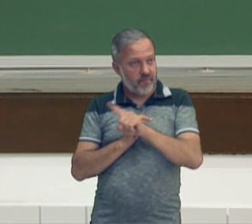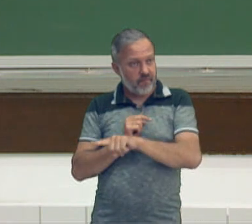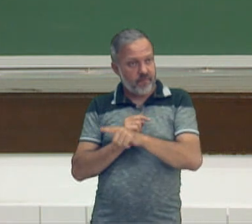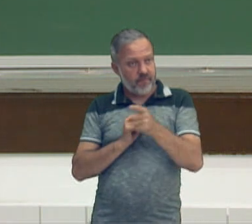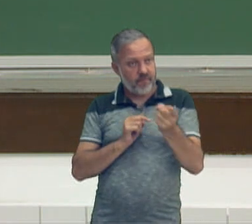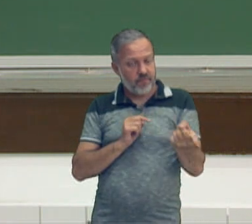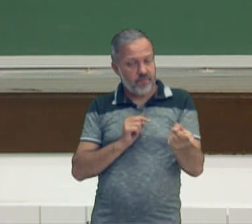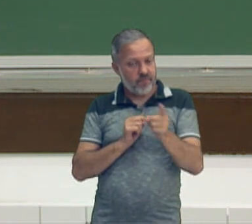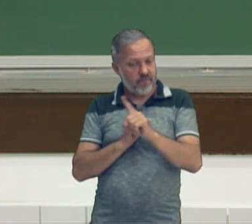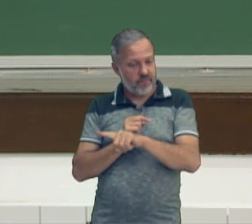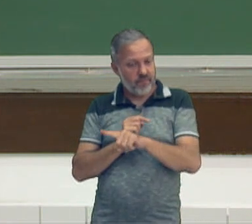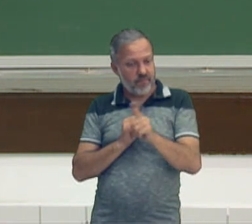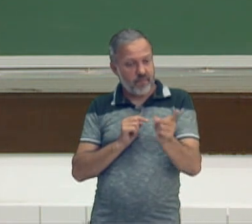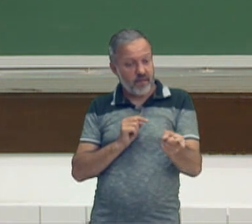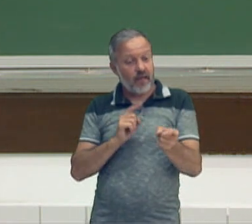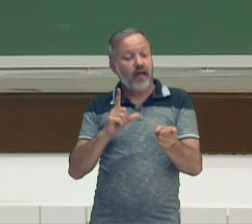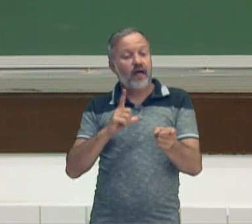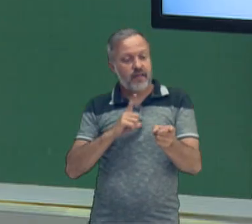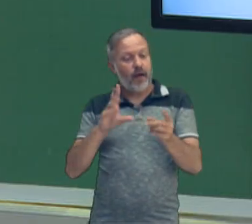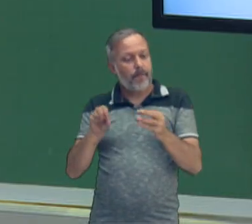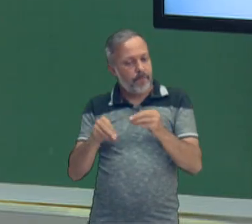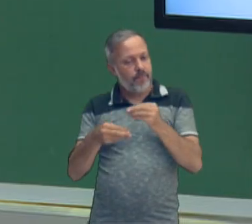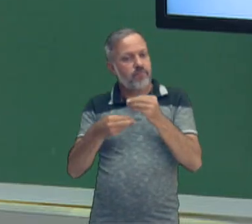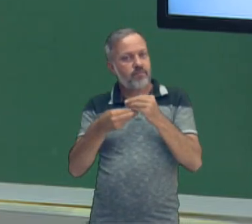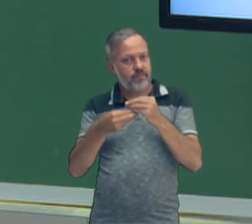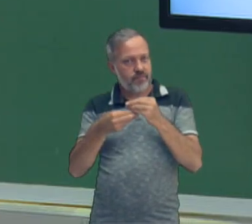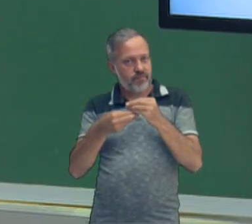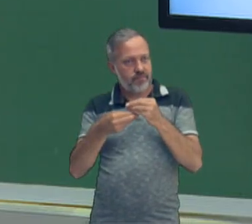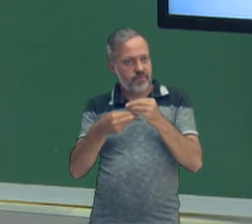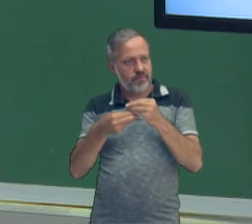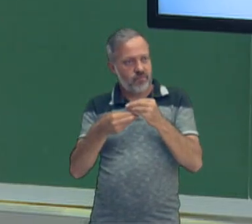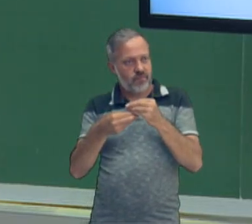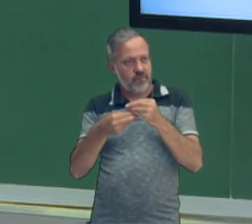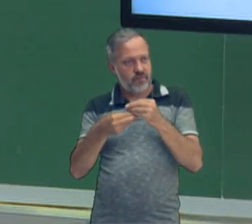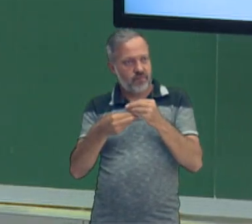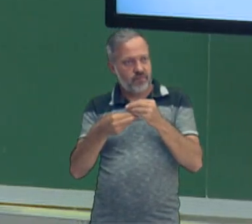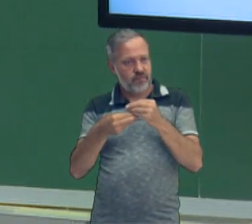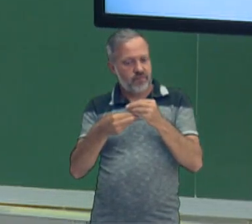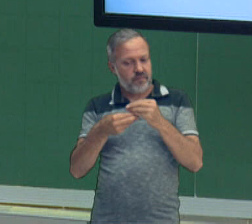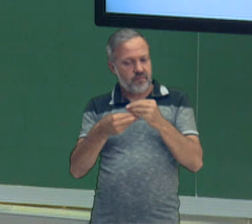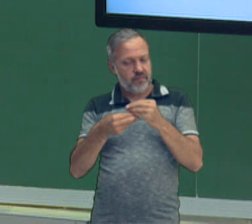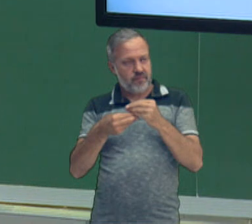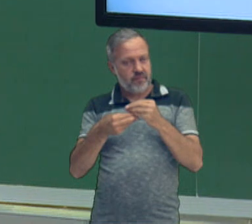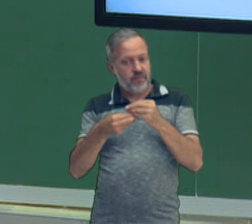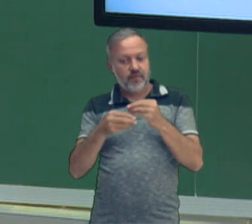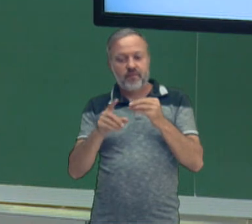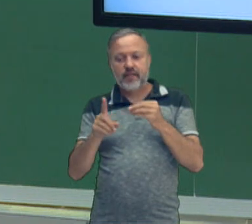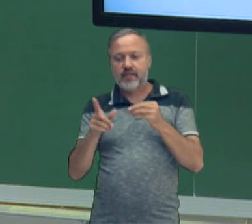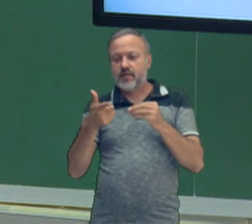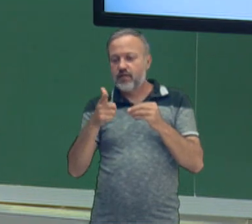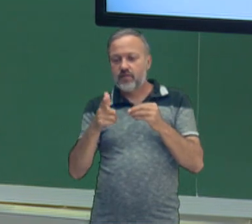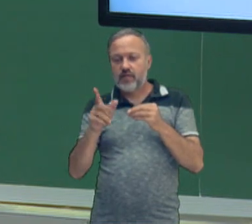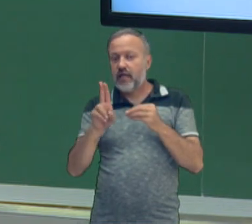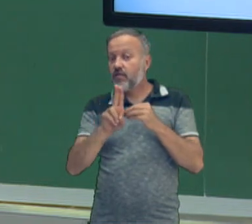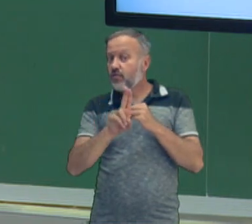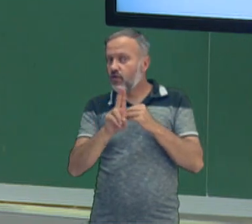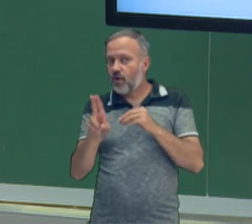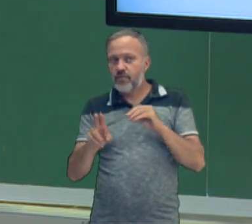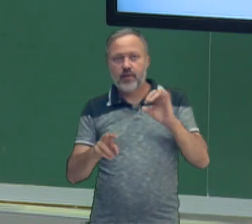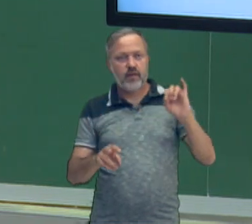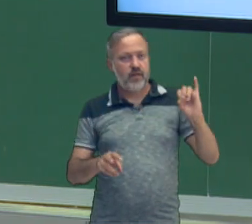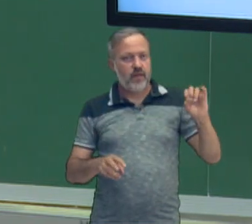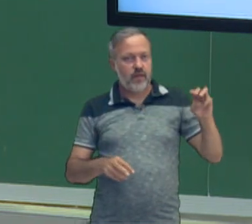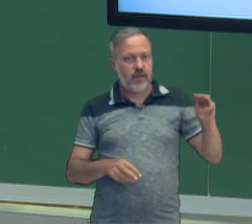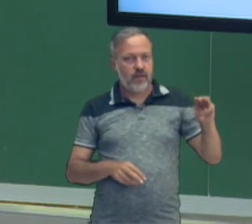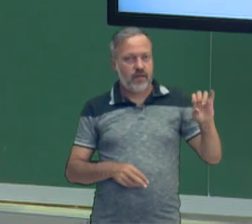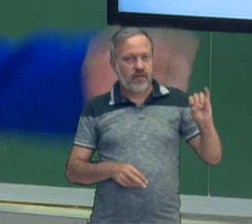transumância está inserido no processo daquela dois termos, de emigrantes ou imigrantes. Não, não são, nem emigrante